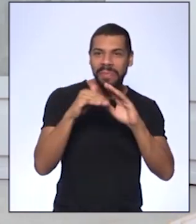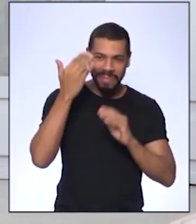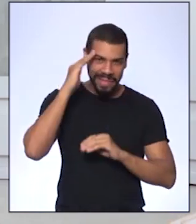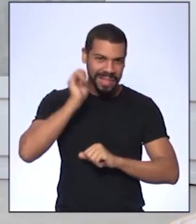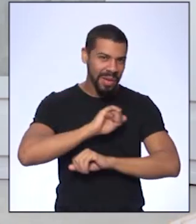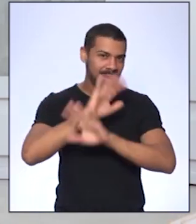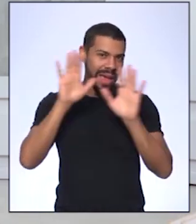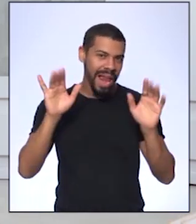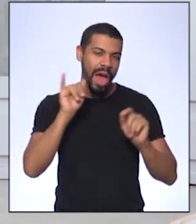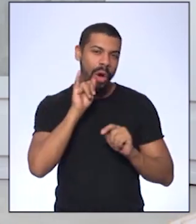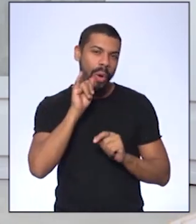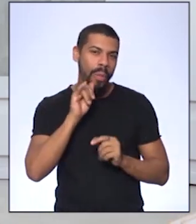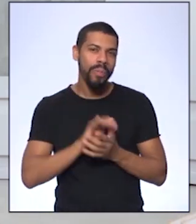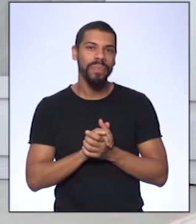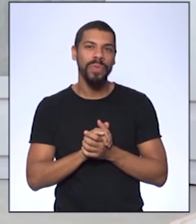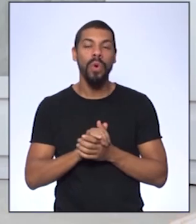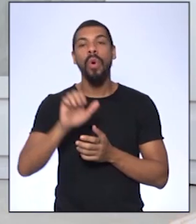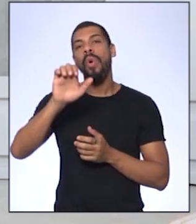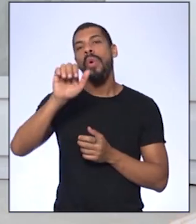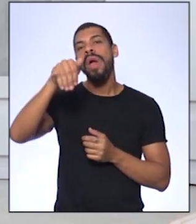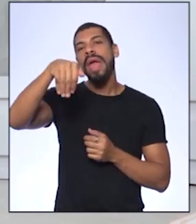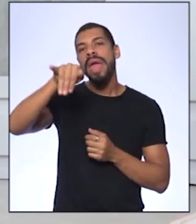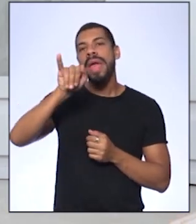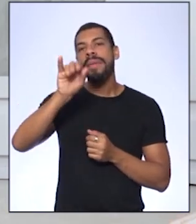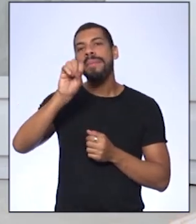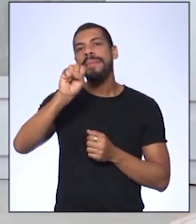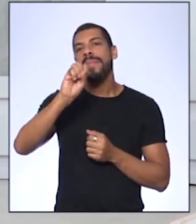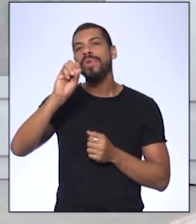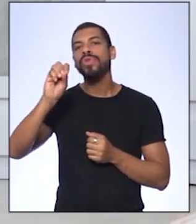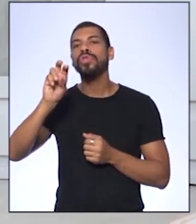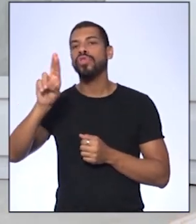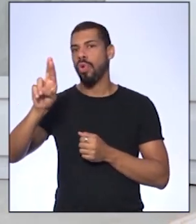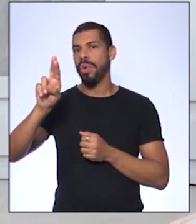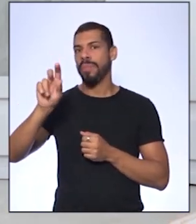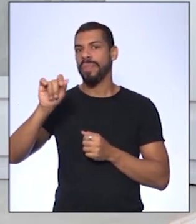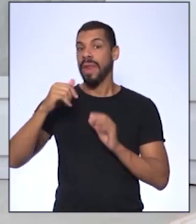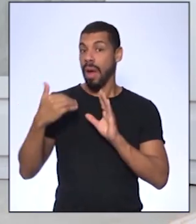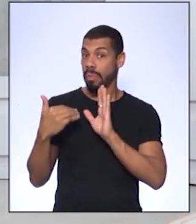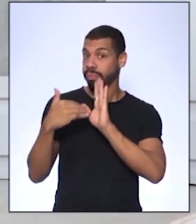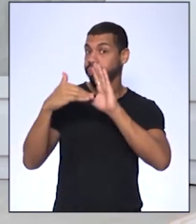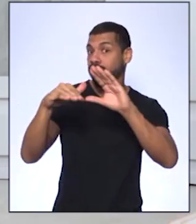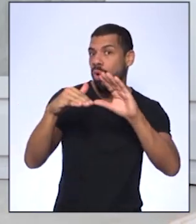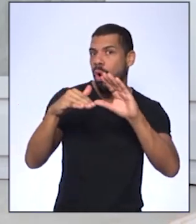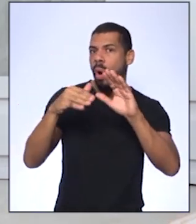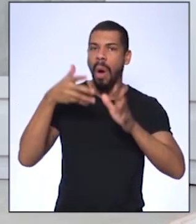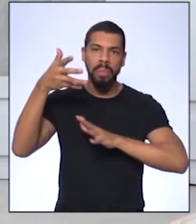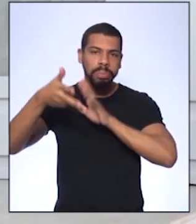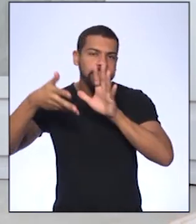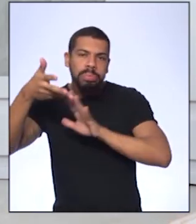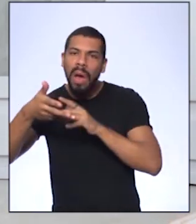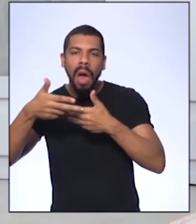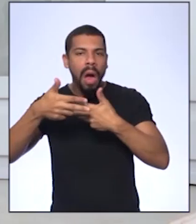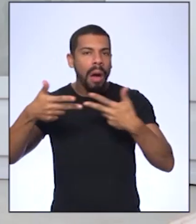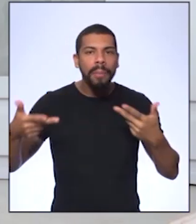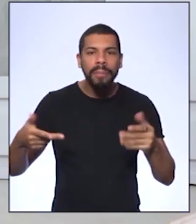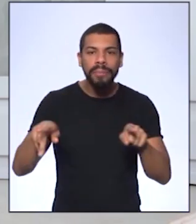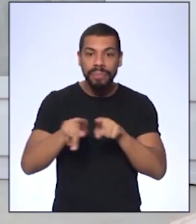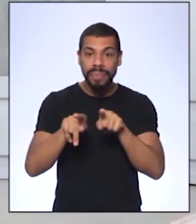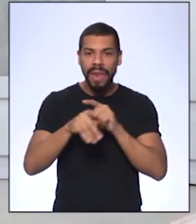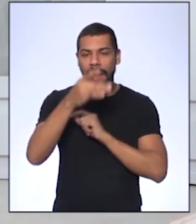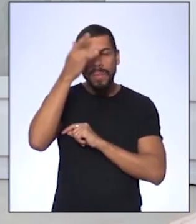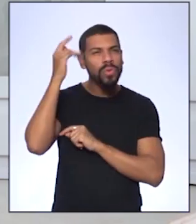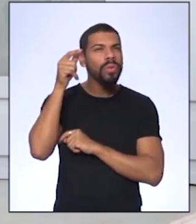lembrar, o emissor faz a mensagem, essa mensagem chega ao receptor que está aqui,